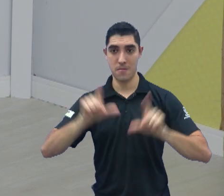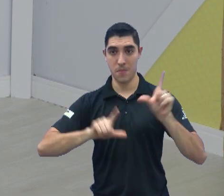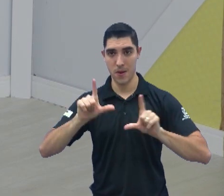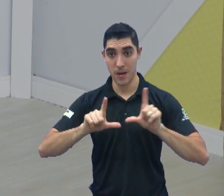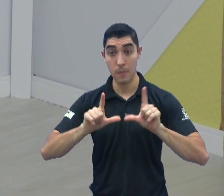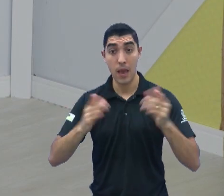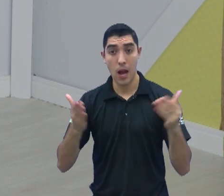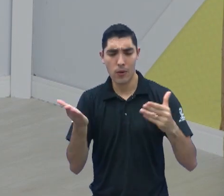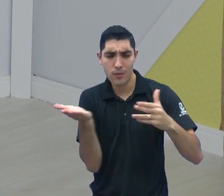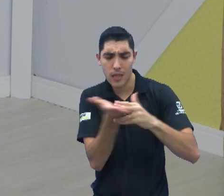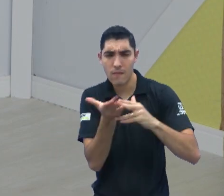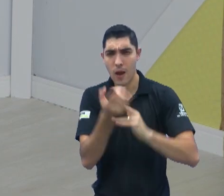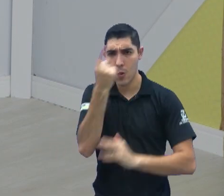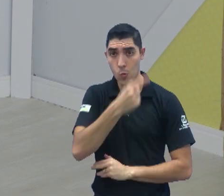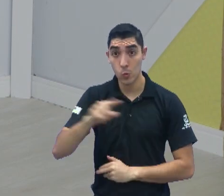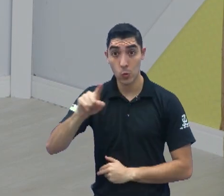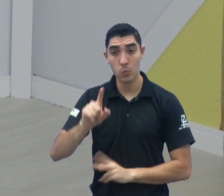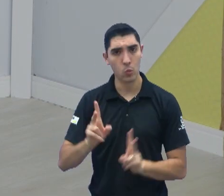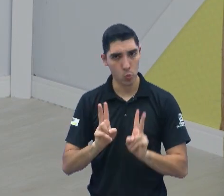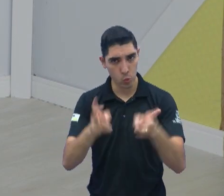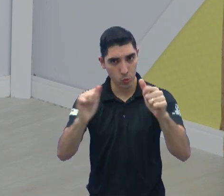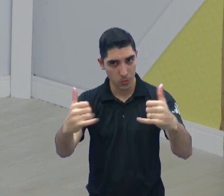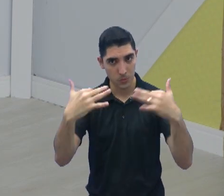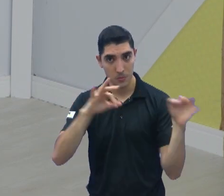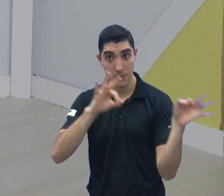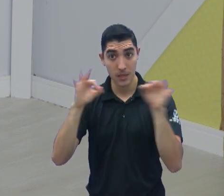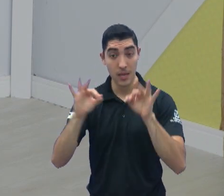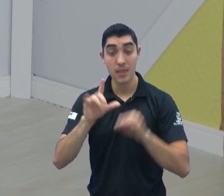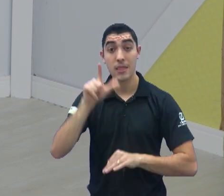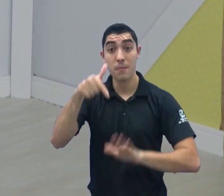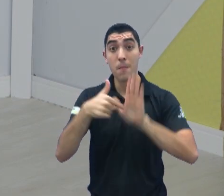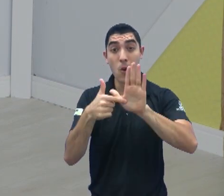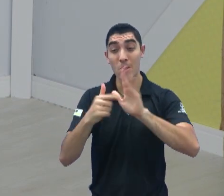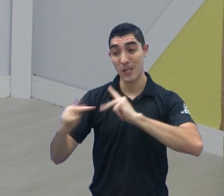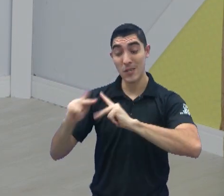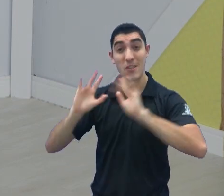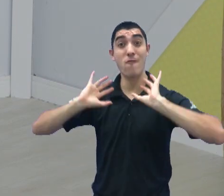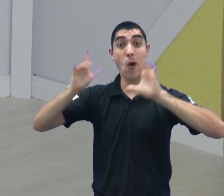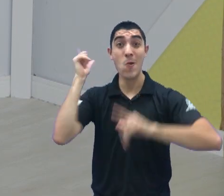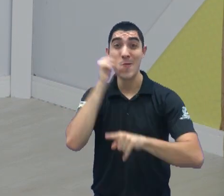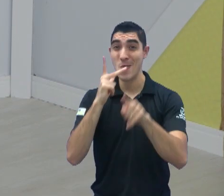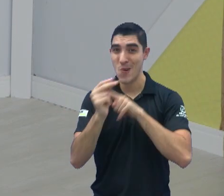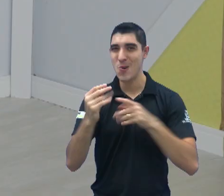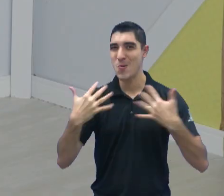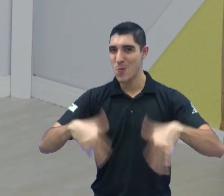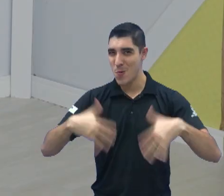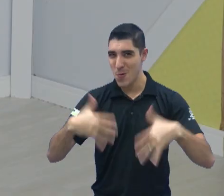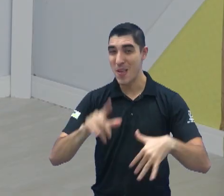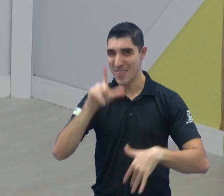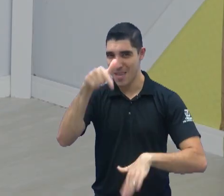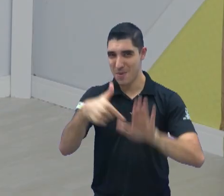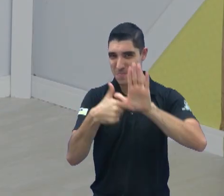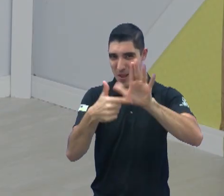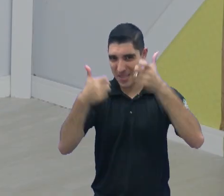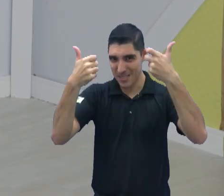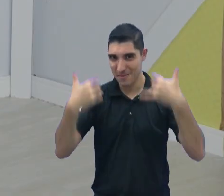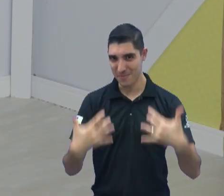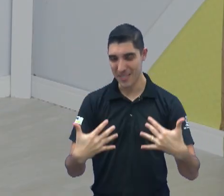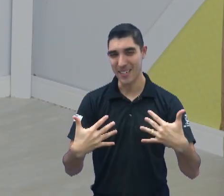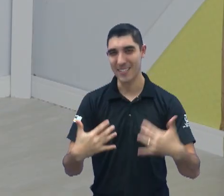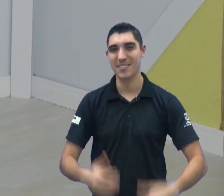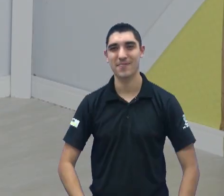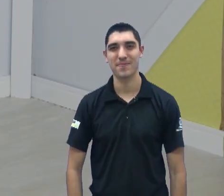que vai para o último intervalo do dia. Não sai daí, já voltamos. O vôlei venceu, hein? Se você não sabe, eu vou contar para você depois do intervalo. Não sai daí,